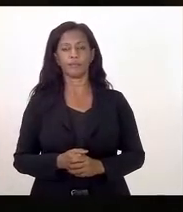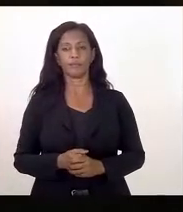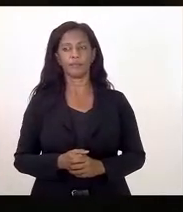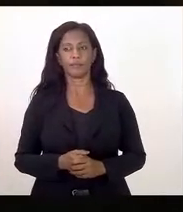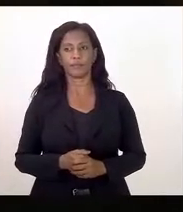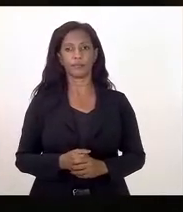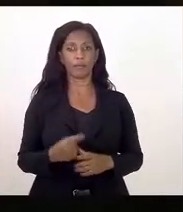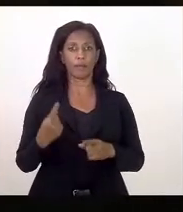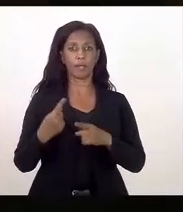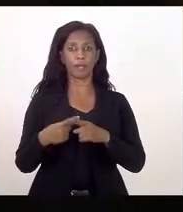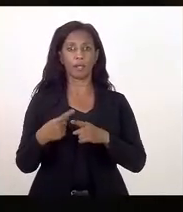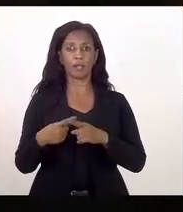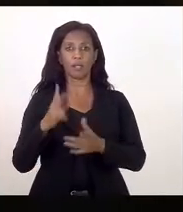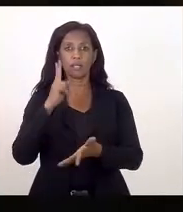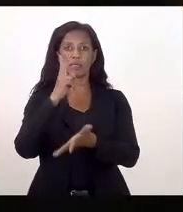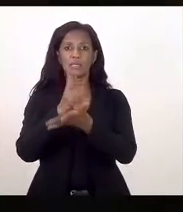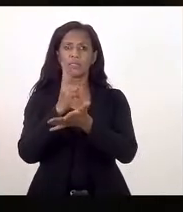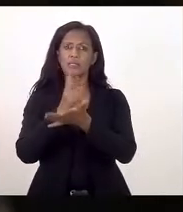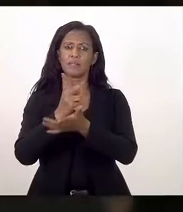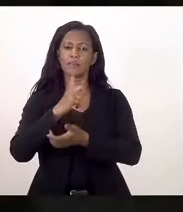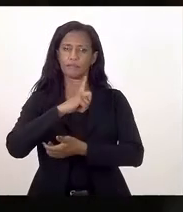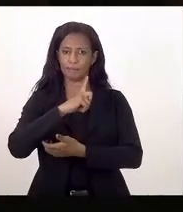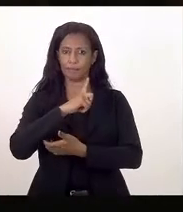porque sempre há